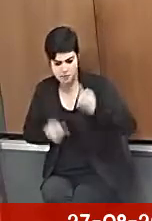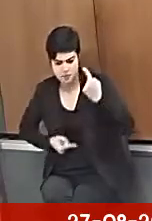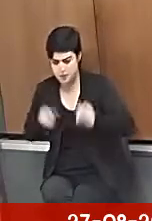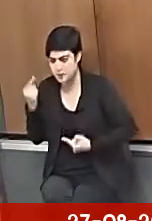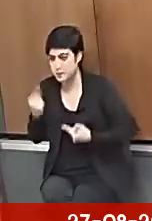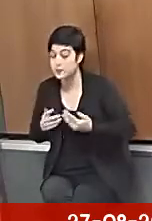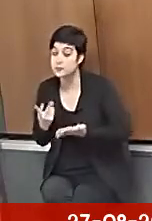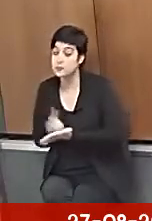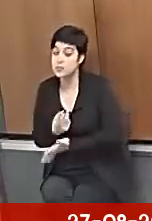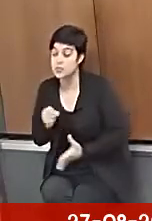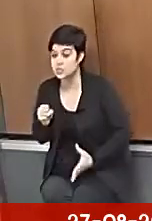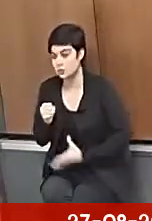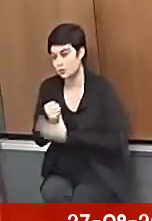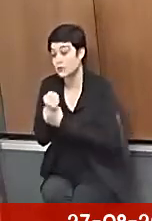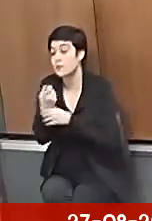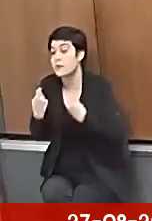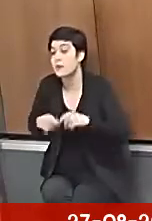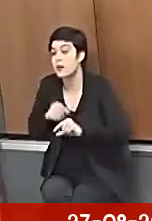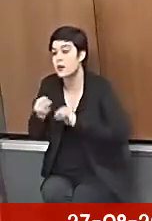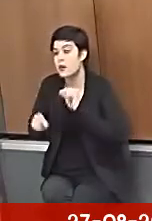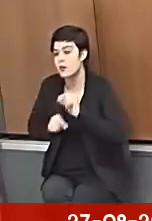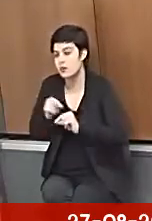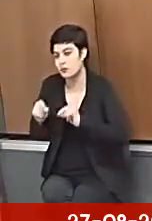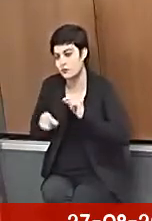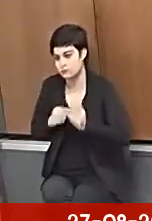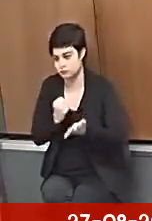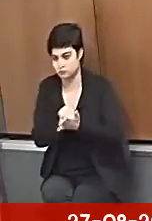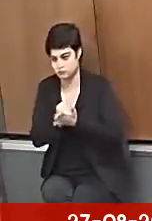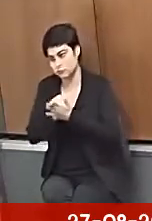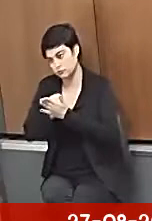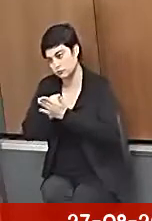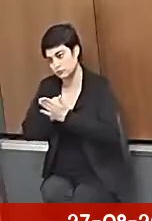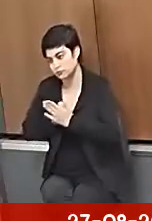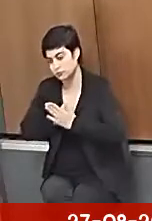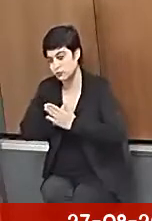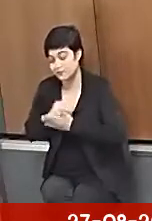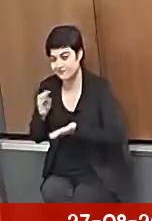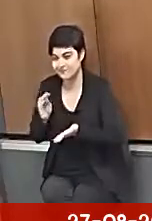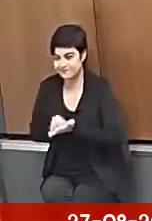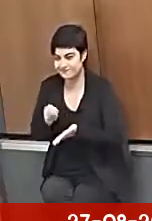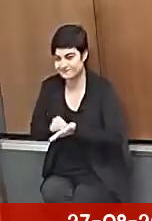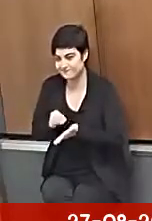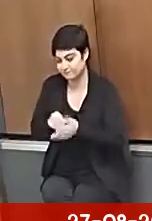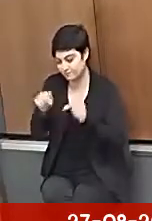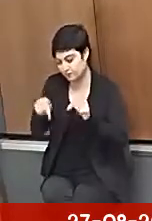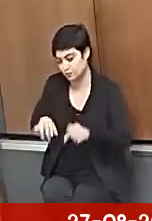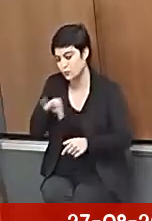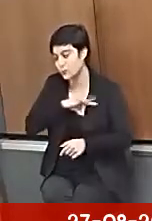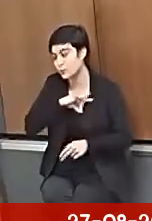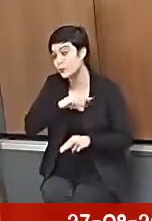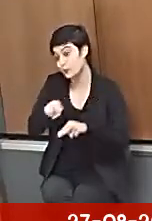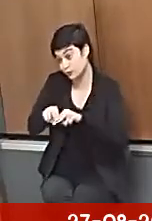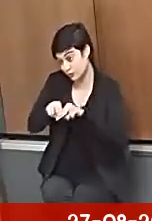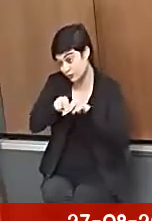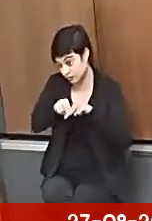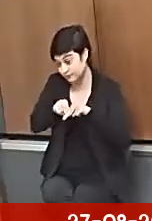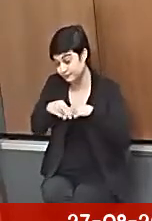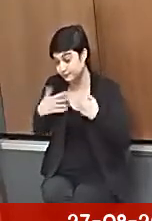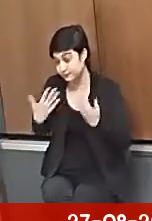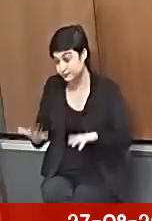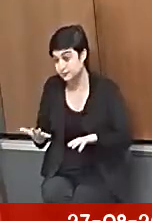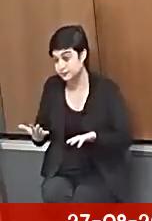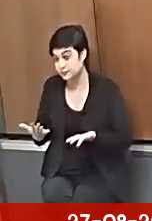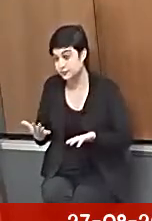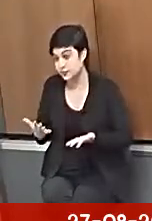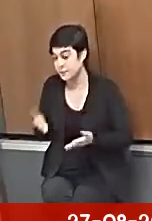segurança do estádio tomar gol gustavo valadares falou que sentiu falta da da polícia militar aqui hoje seria um